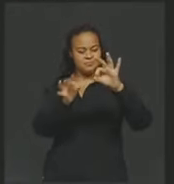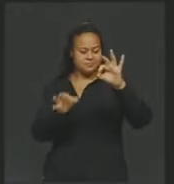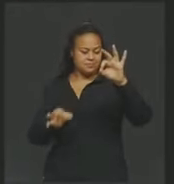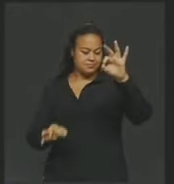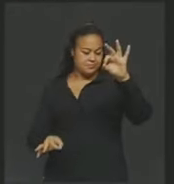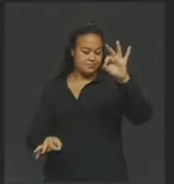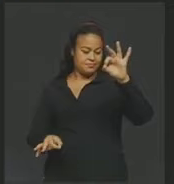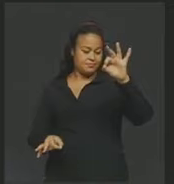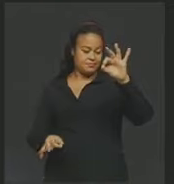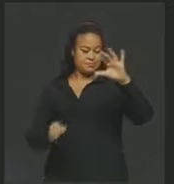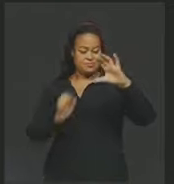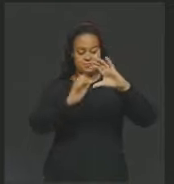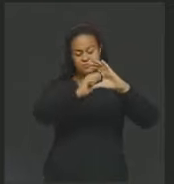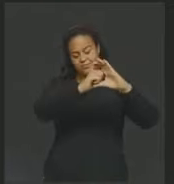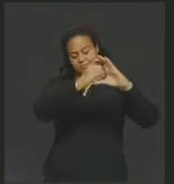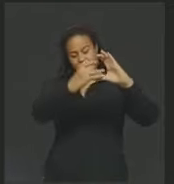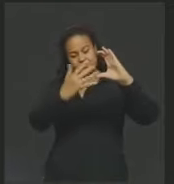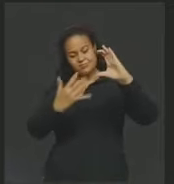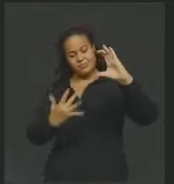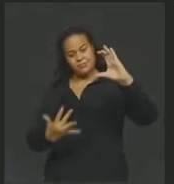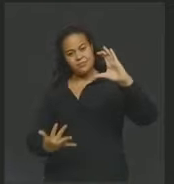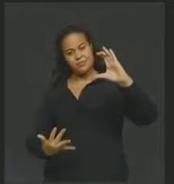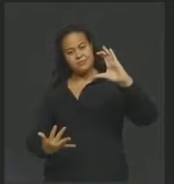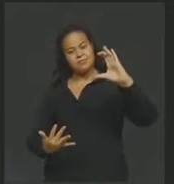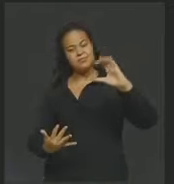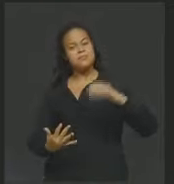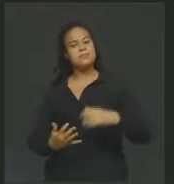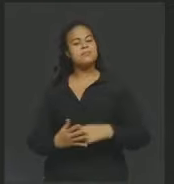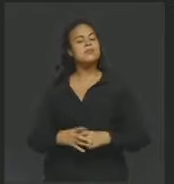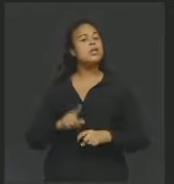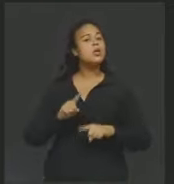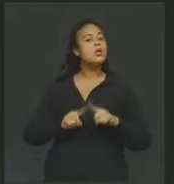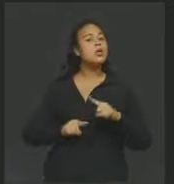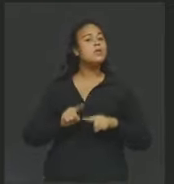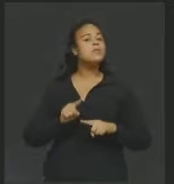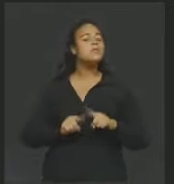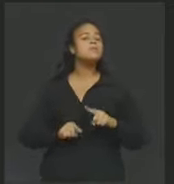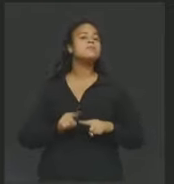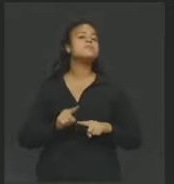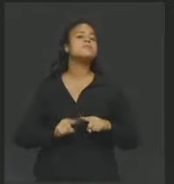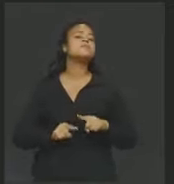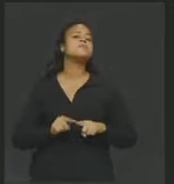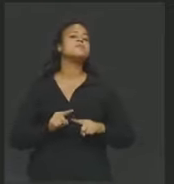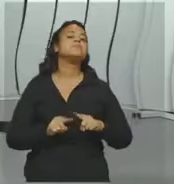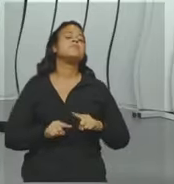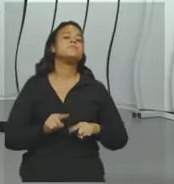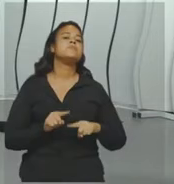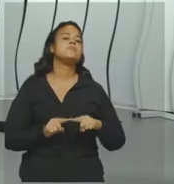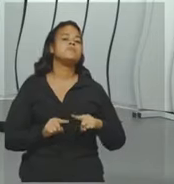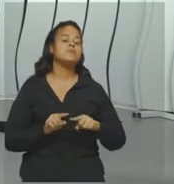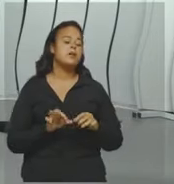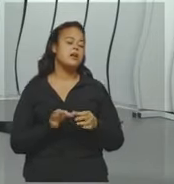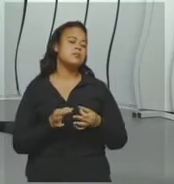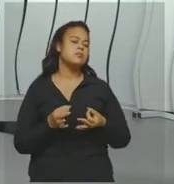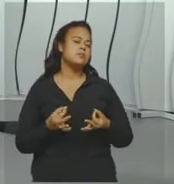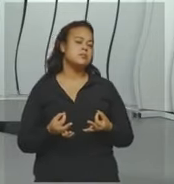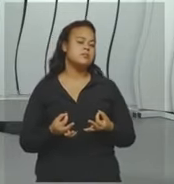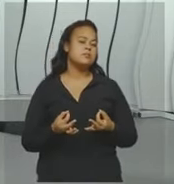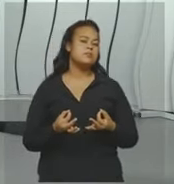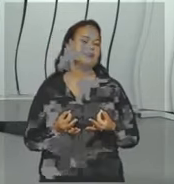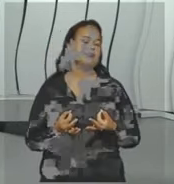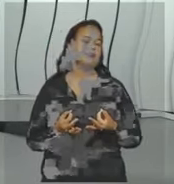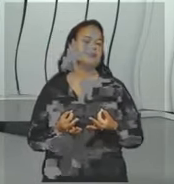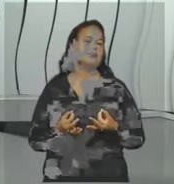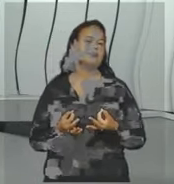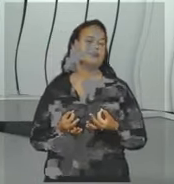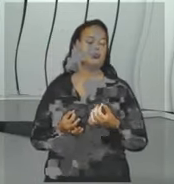essas características de ser um objeto único, simples, vai fazer